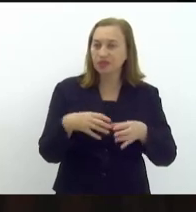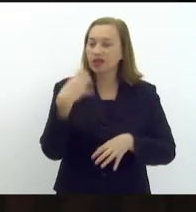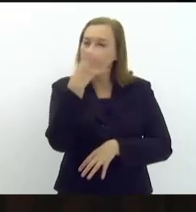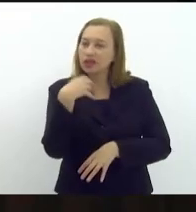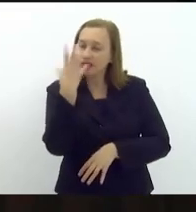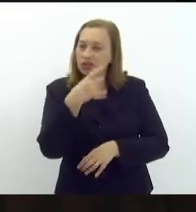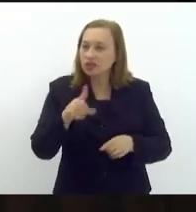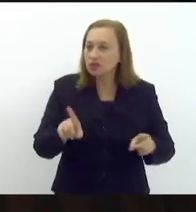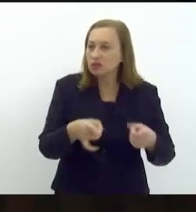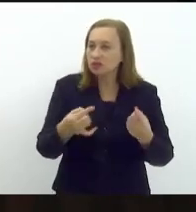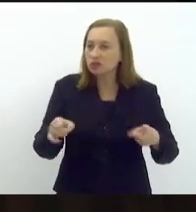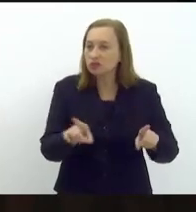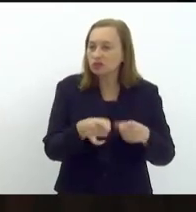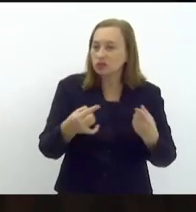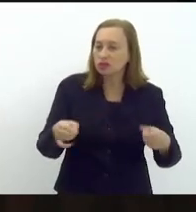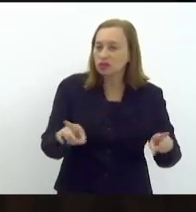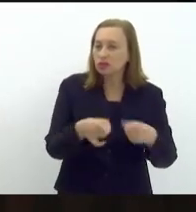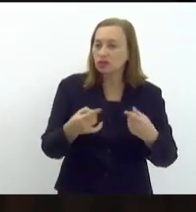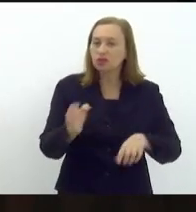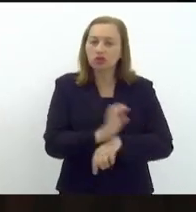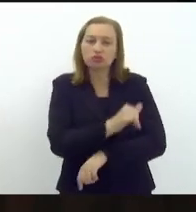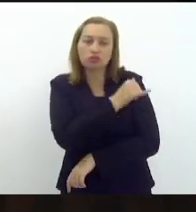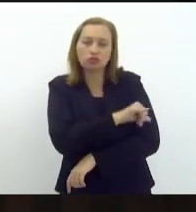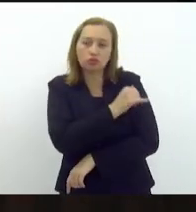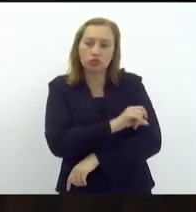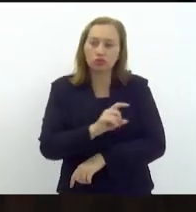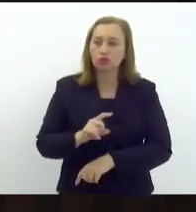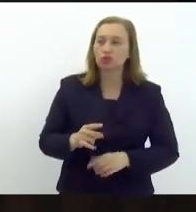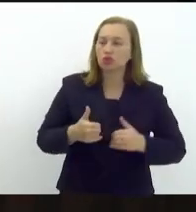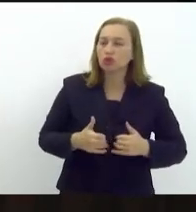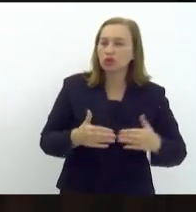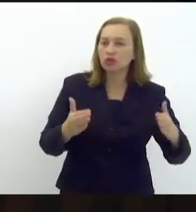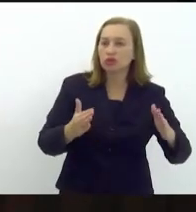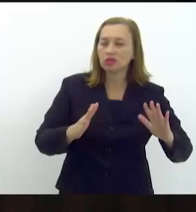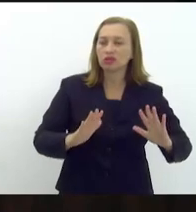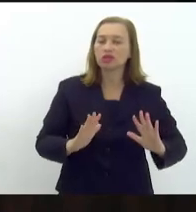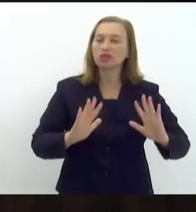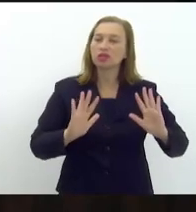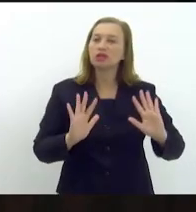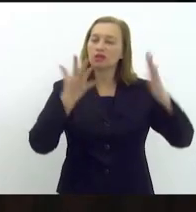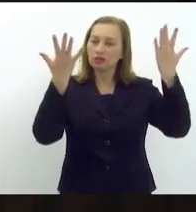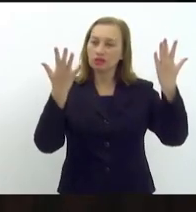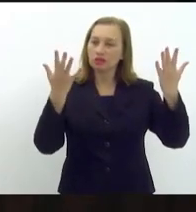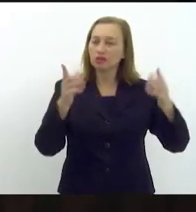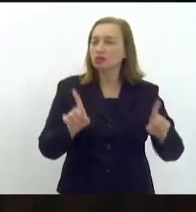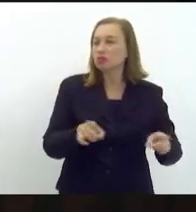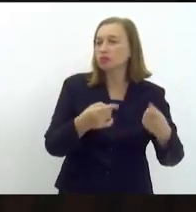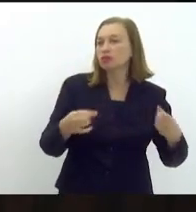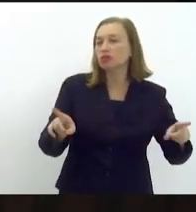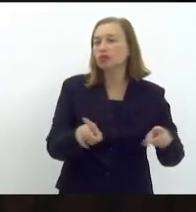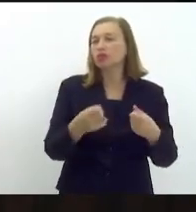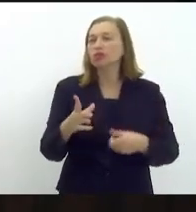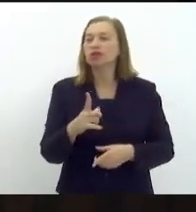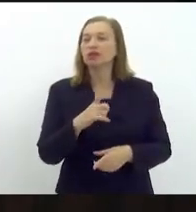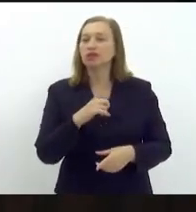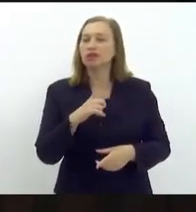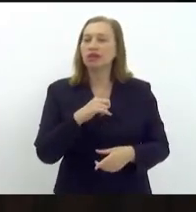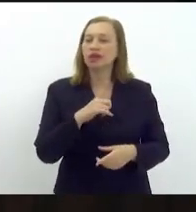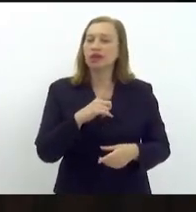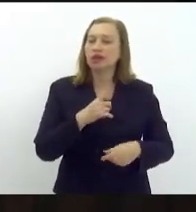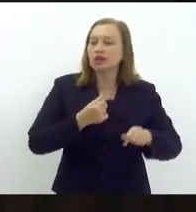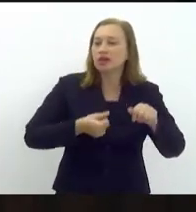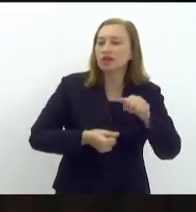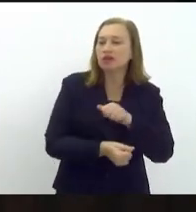ou instrumentistas do Estado do Rio de Janeiro na abertura de eventos musicais que contém financiamento